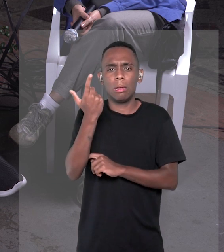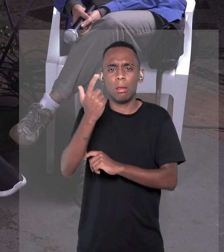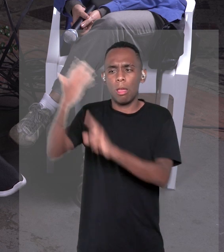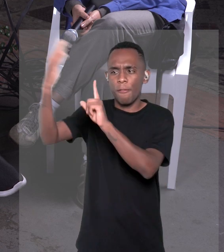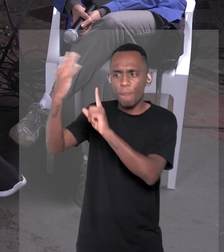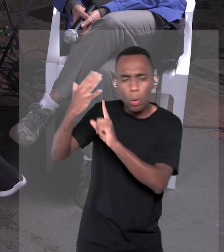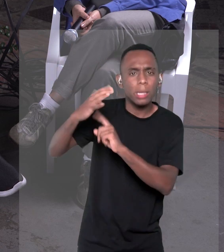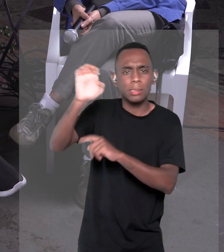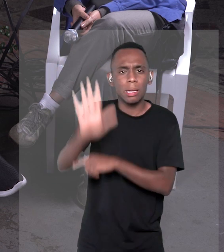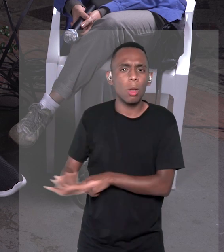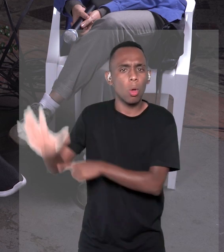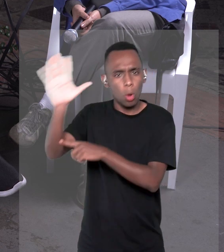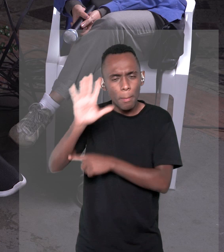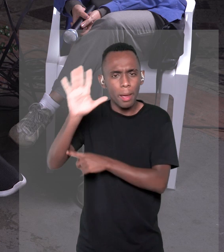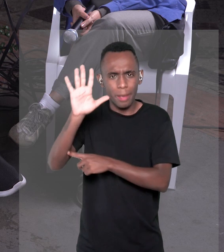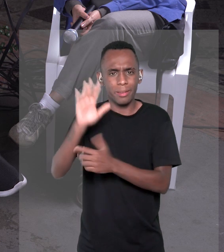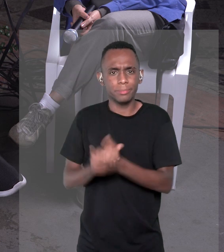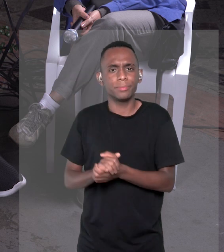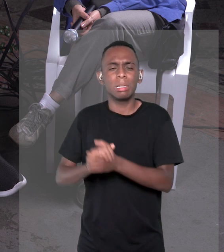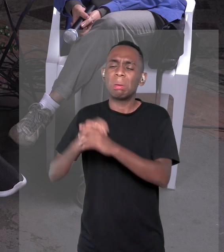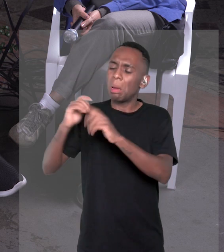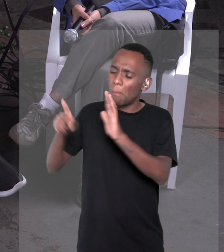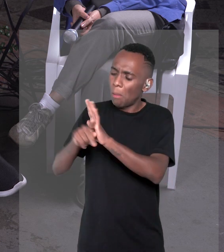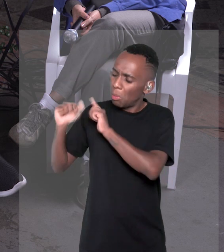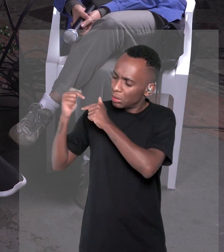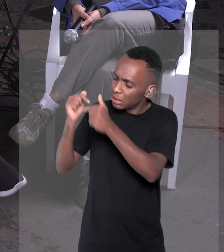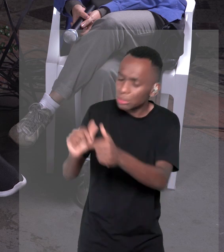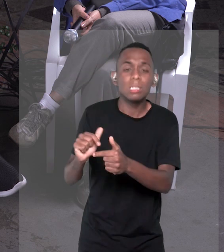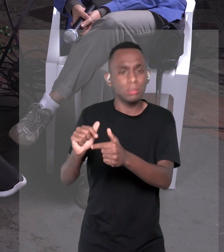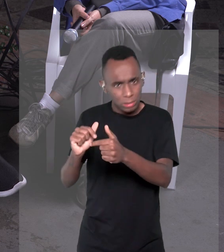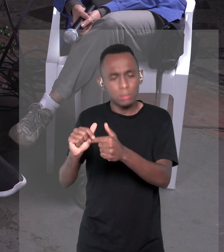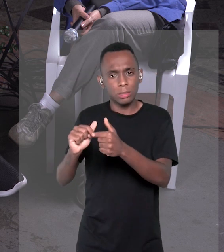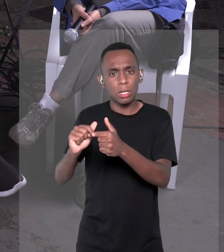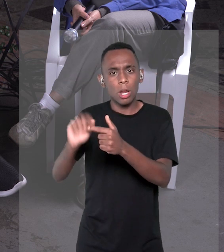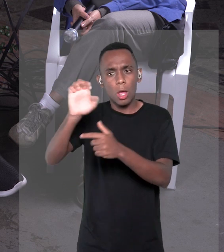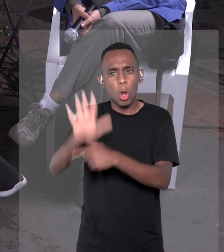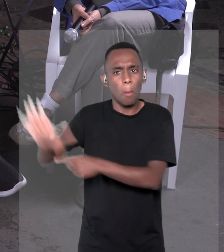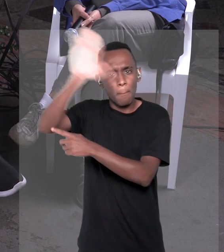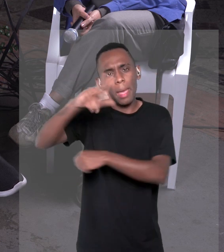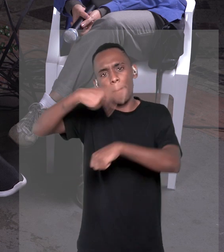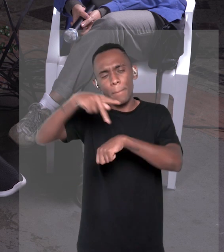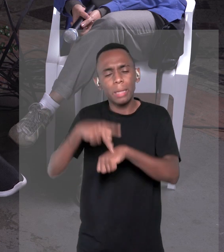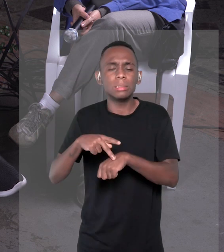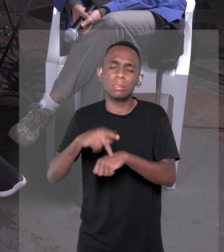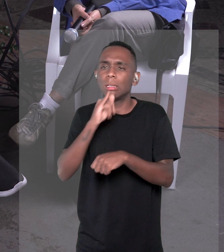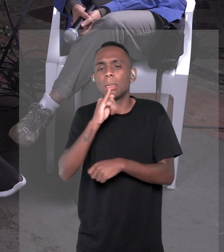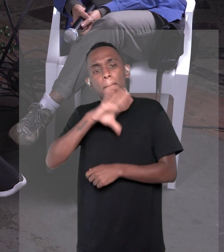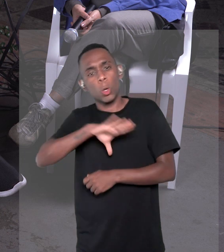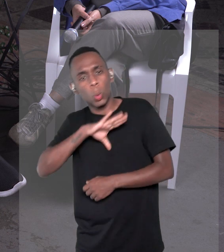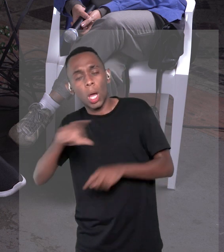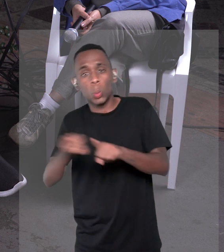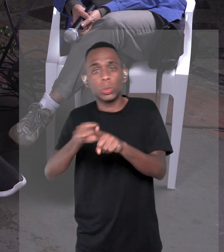europeia através de Portugal, uma herança africana, uma herança que nos chegou pelo